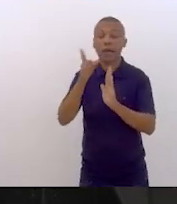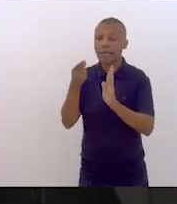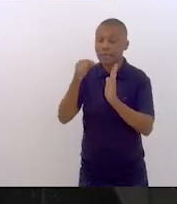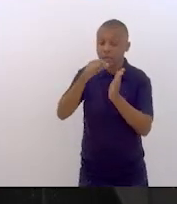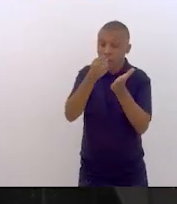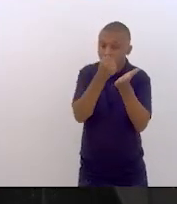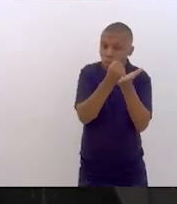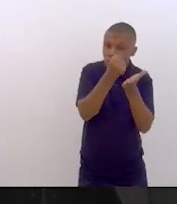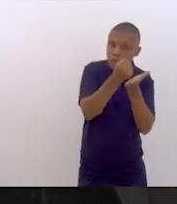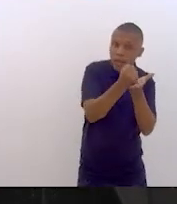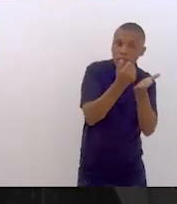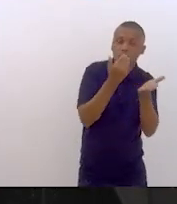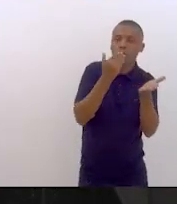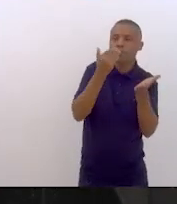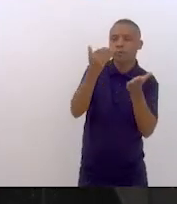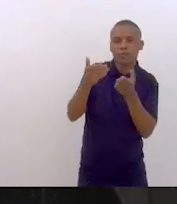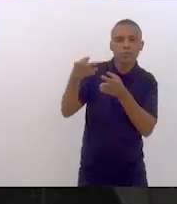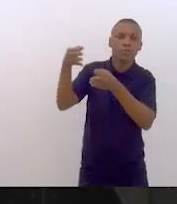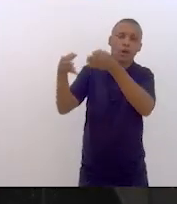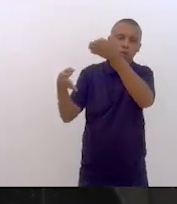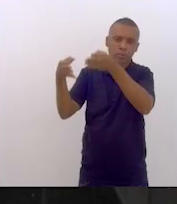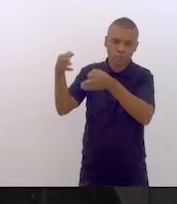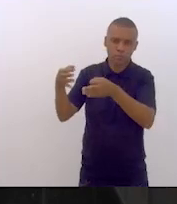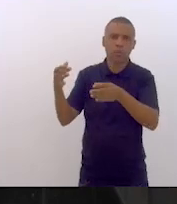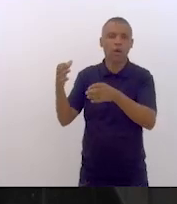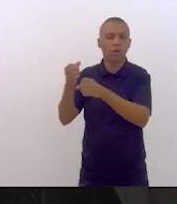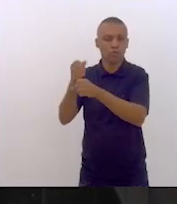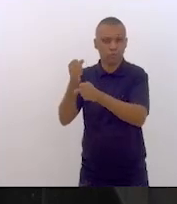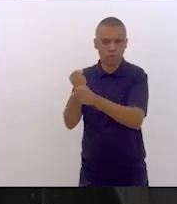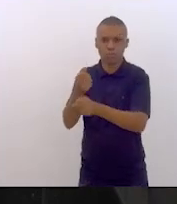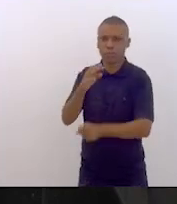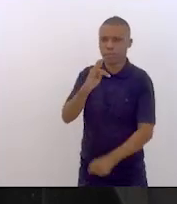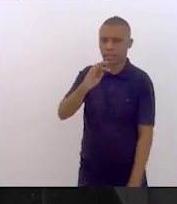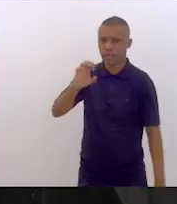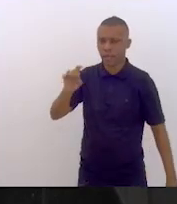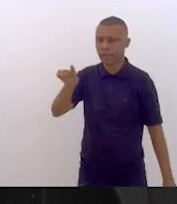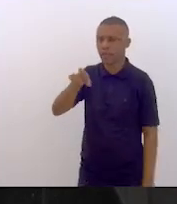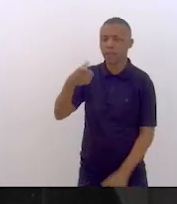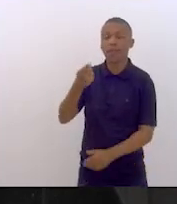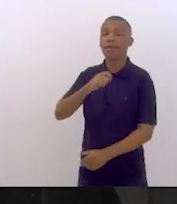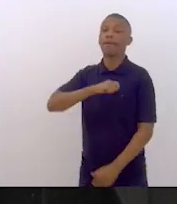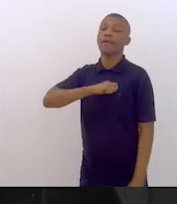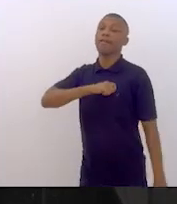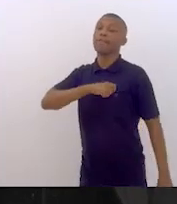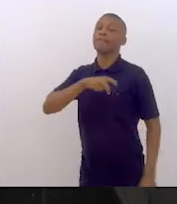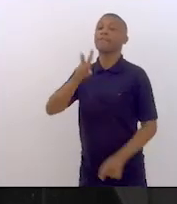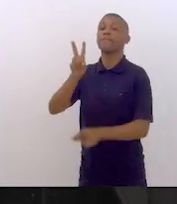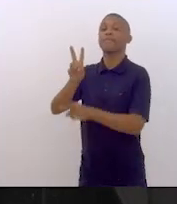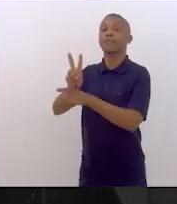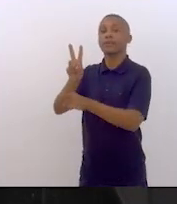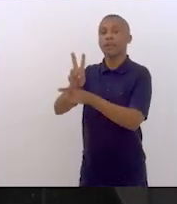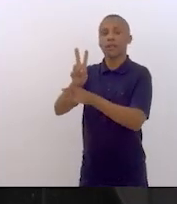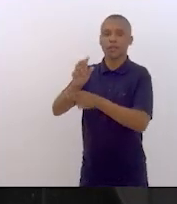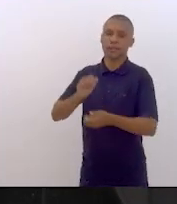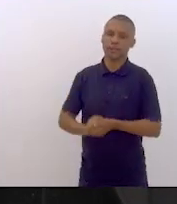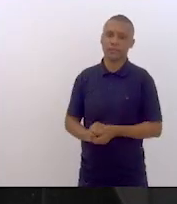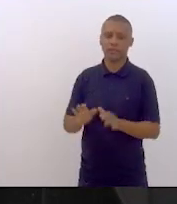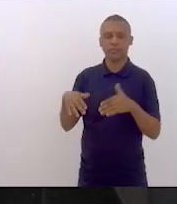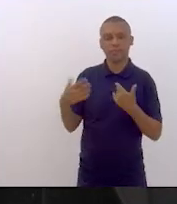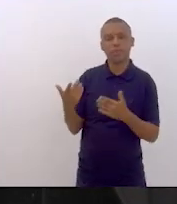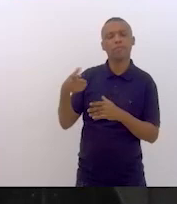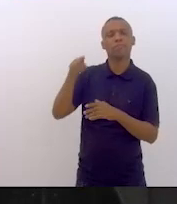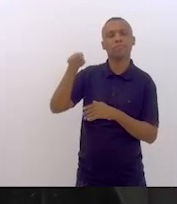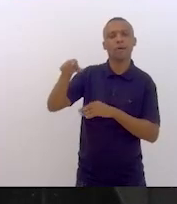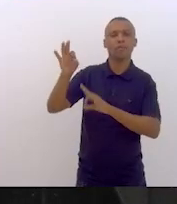pedir crédito Tribunal de Contas que os audit e assim foi feito